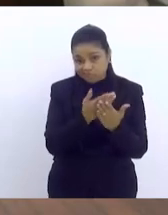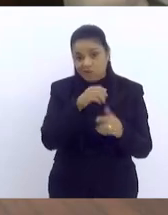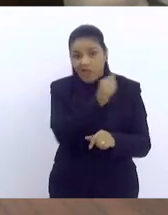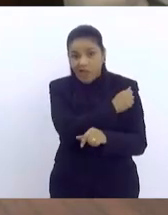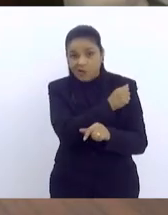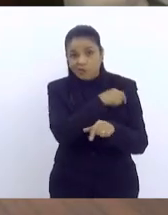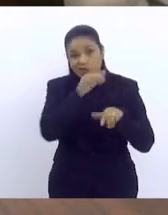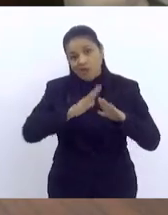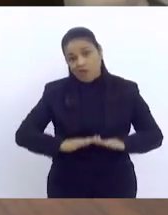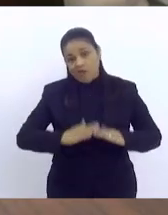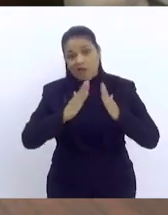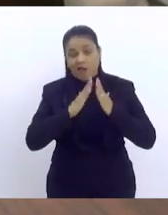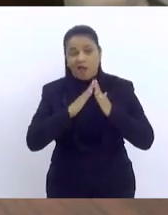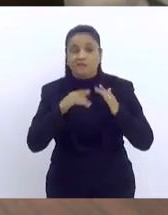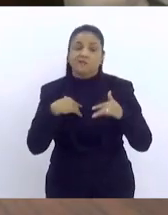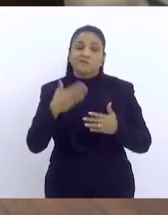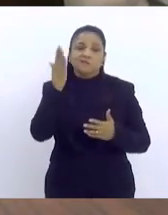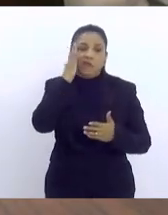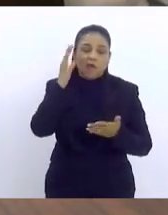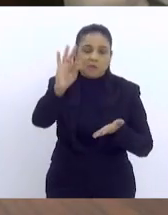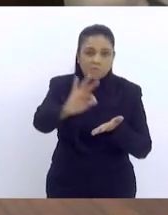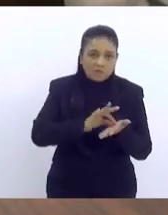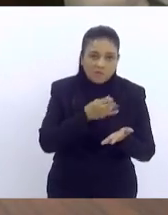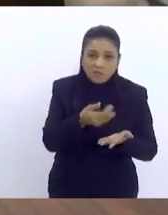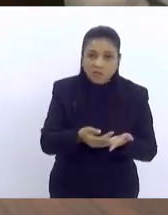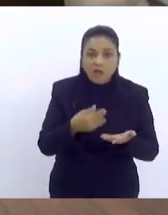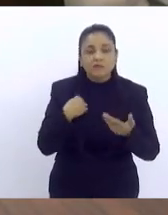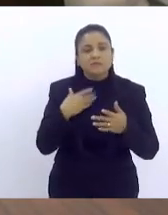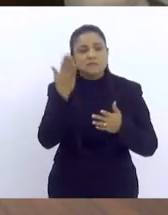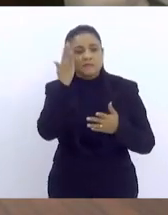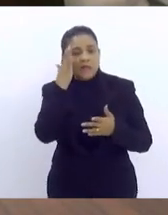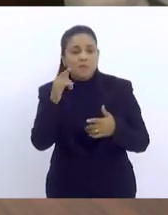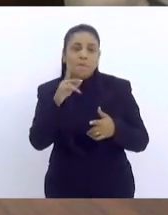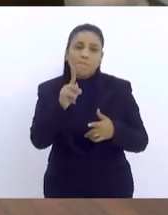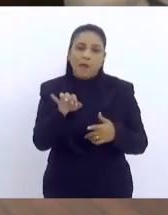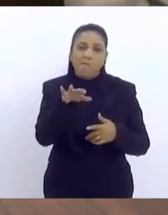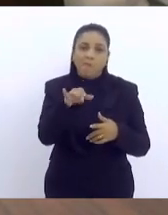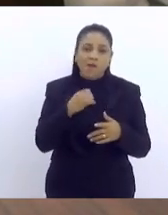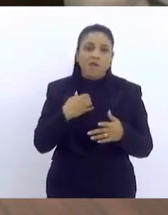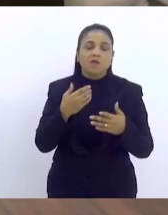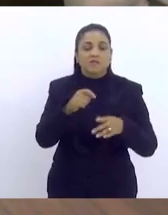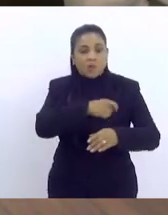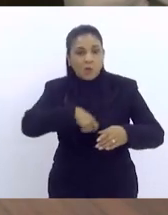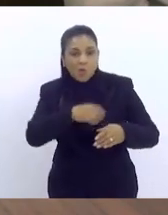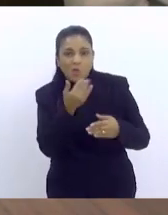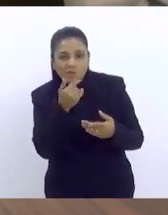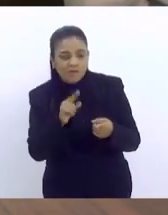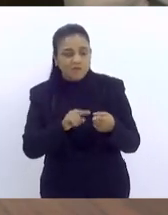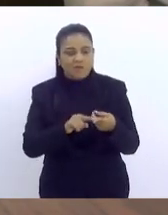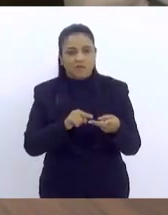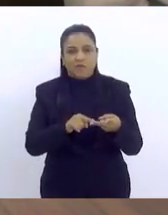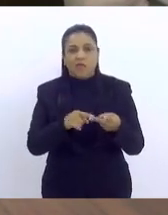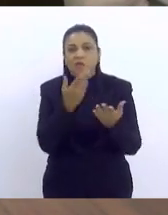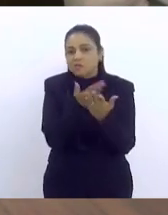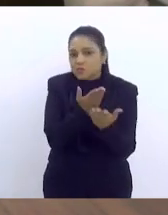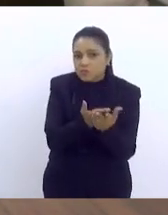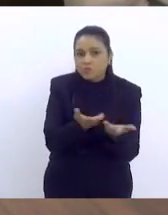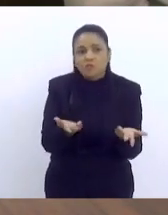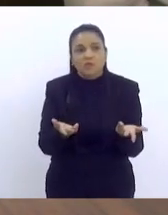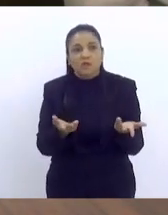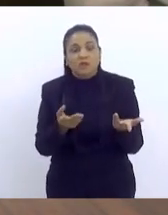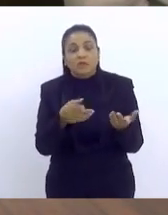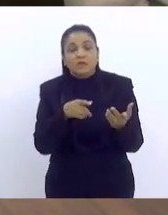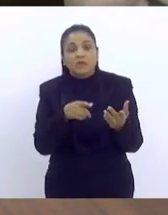a certeza de que ele vai para escola vai ganhar conhecimento vai ter acesso à merenda e o pai vai poder sair para trabalhar e aquela Unidade